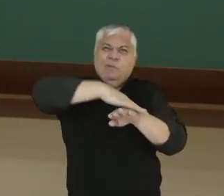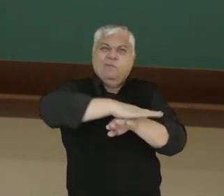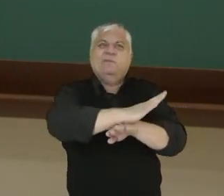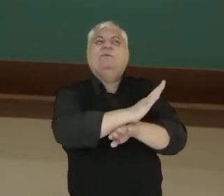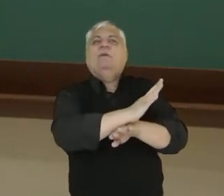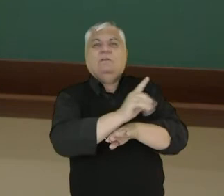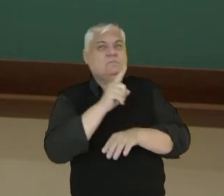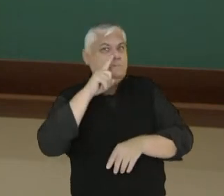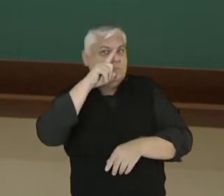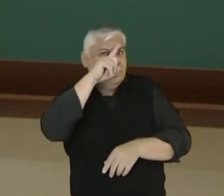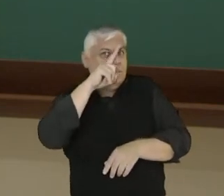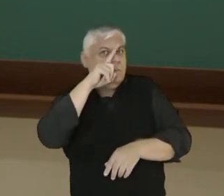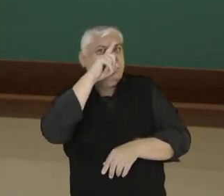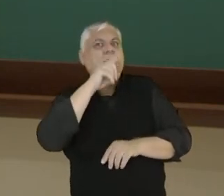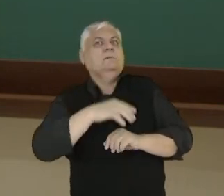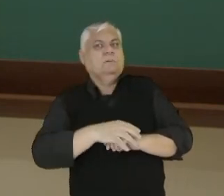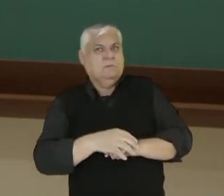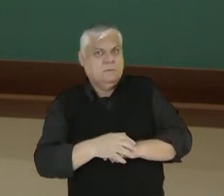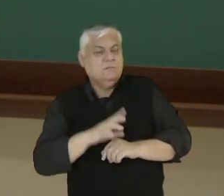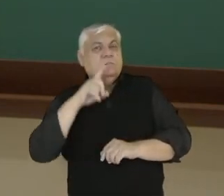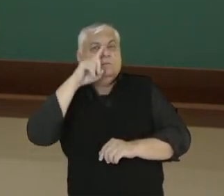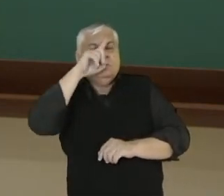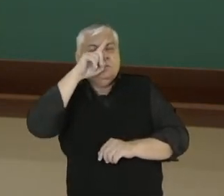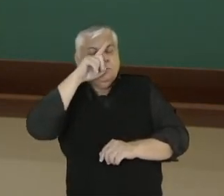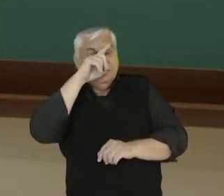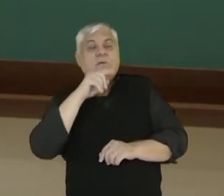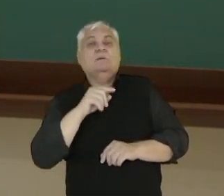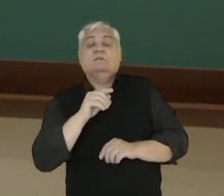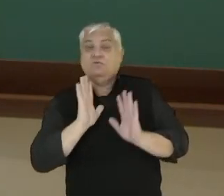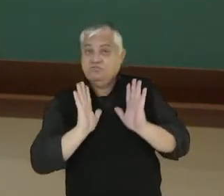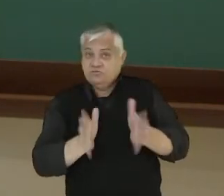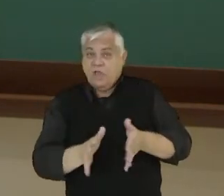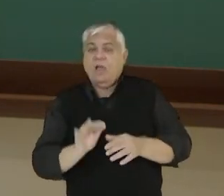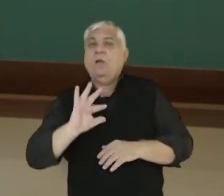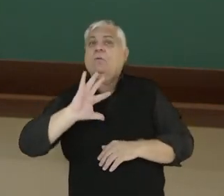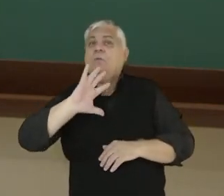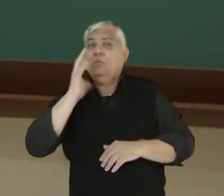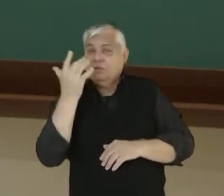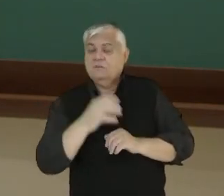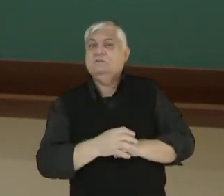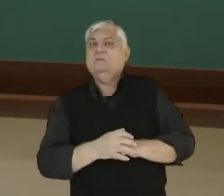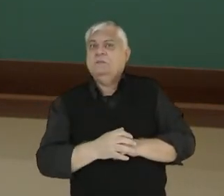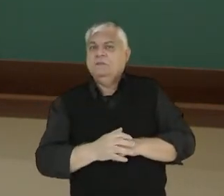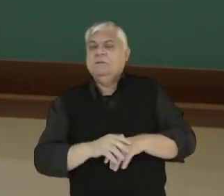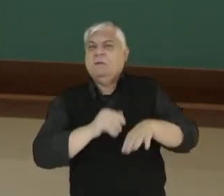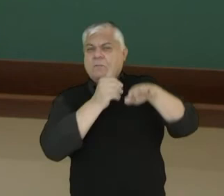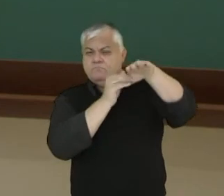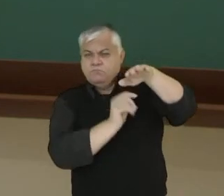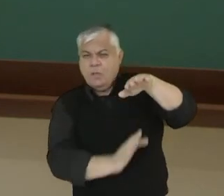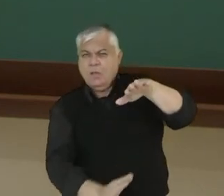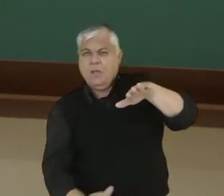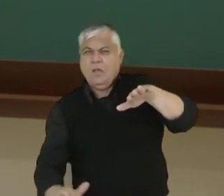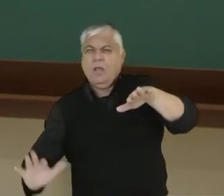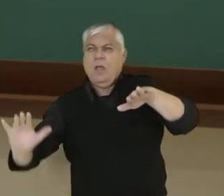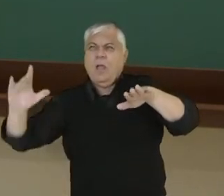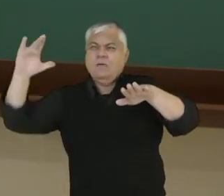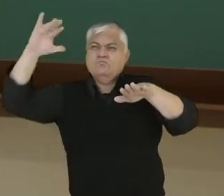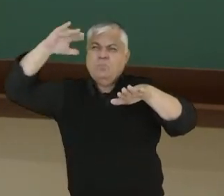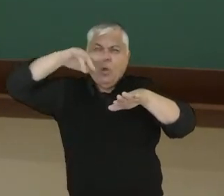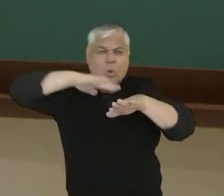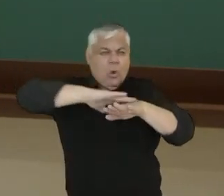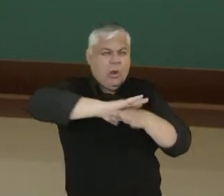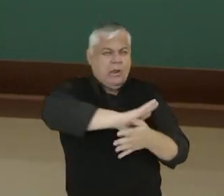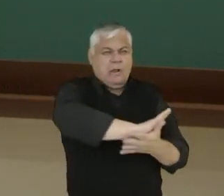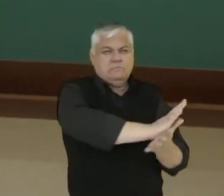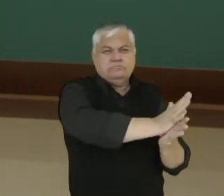é perigoso. Isso é muito perigoso. Já aconteceu tsunamis assim que destruíram várias cidades, tá? Então isso é